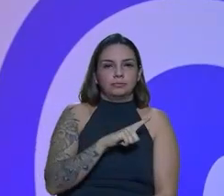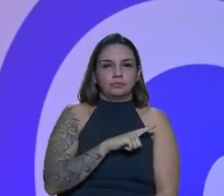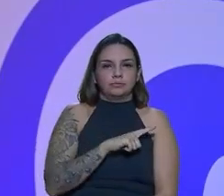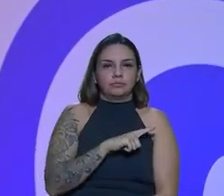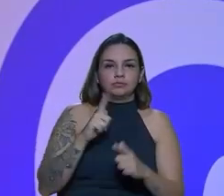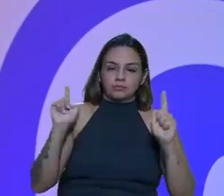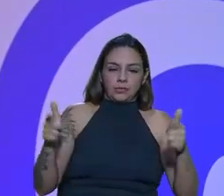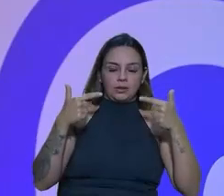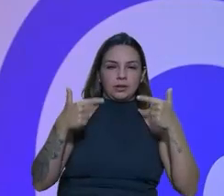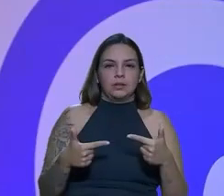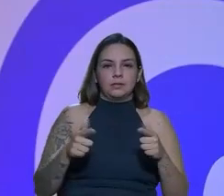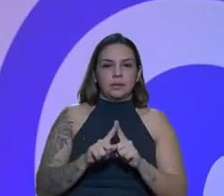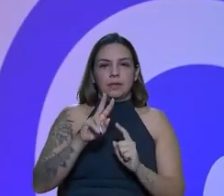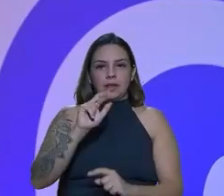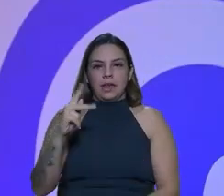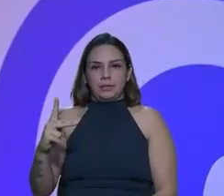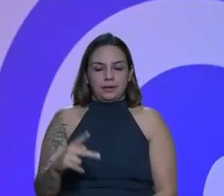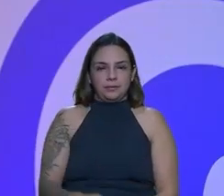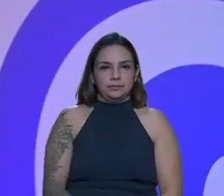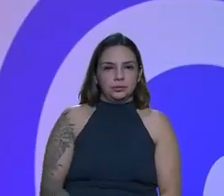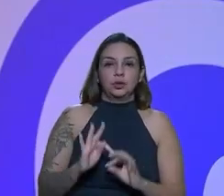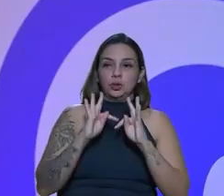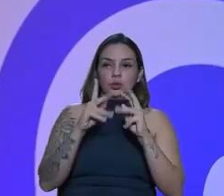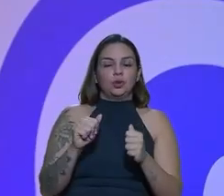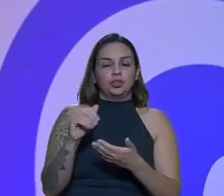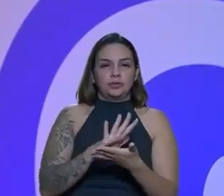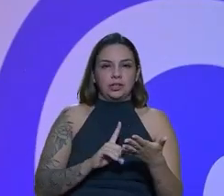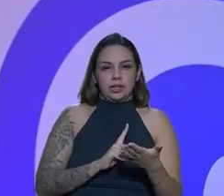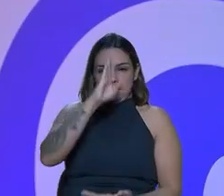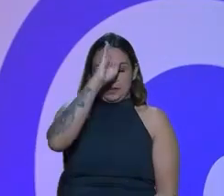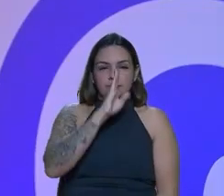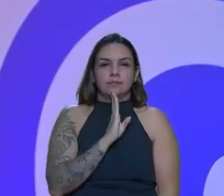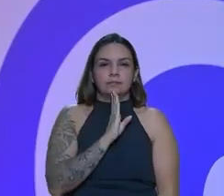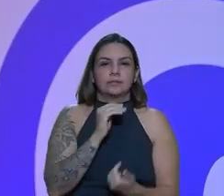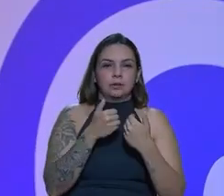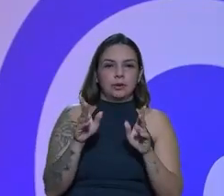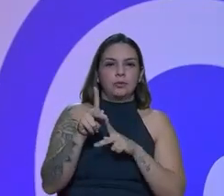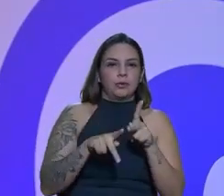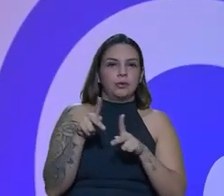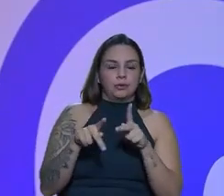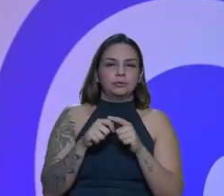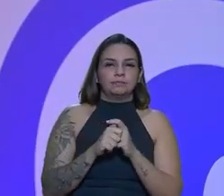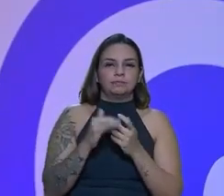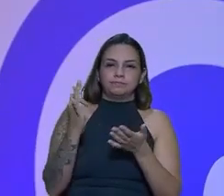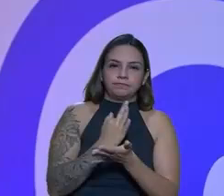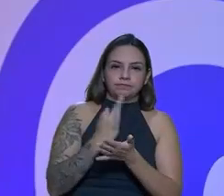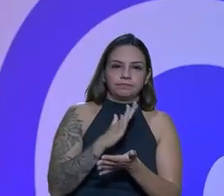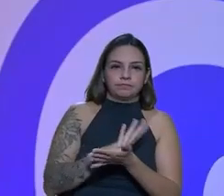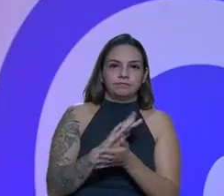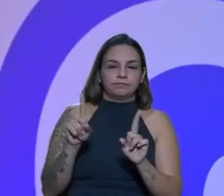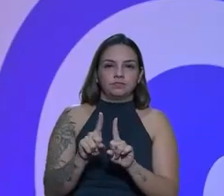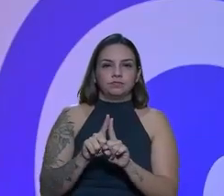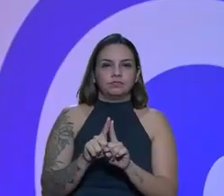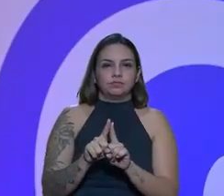as batalhas de slam e de rap. Todas as atividades são gratuitas e abertas ao público. O FLI Araxá é